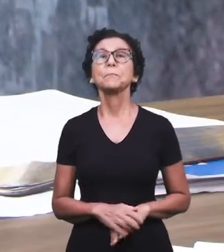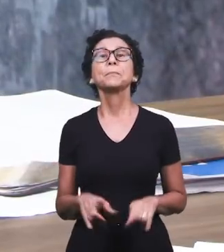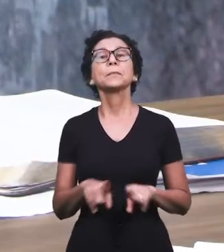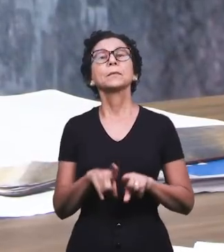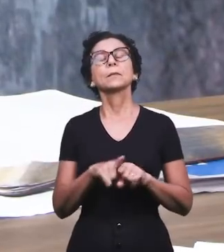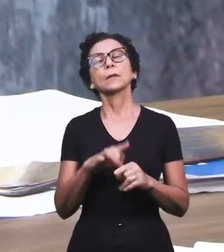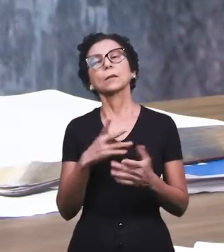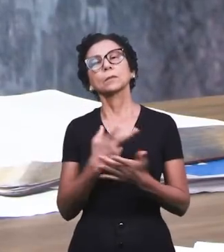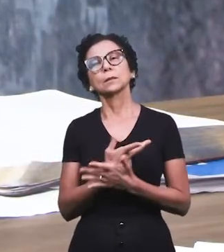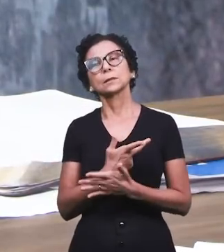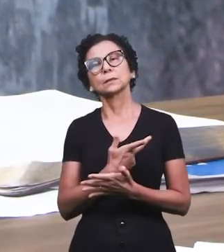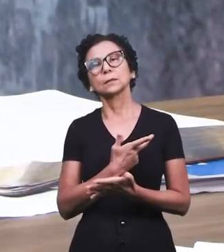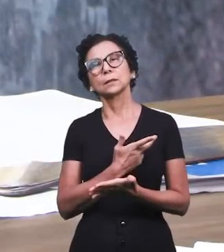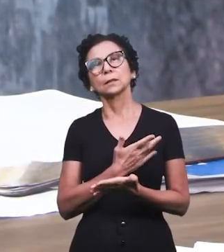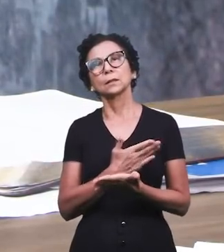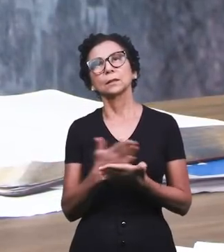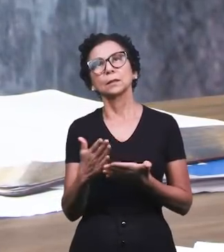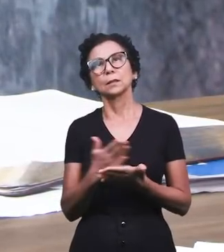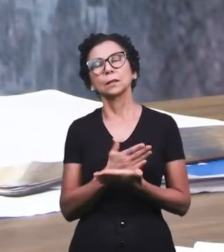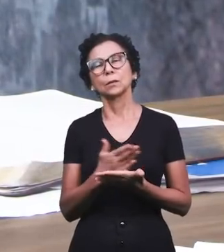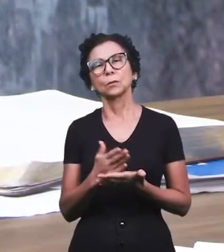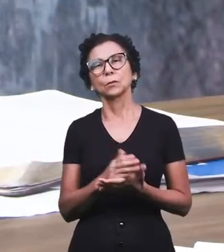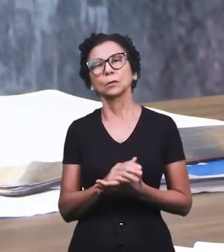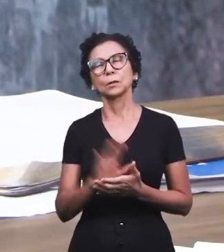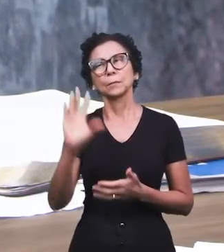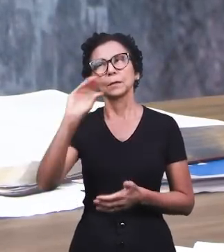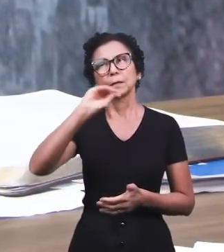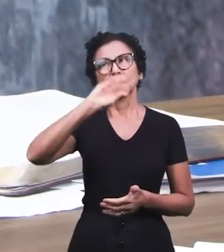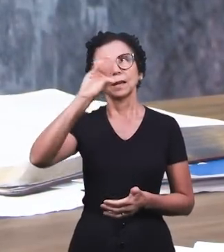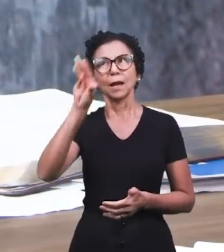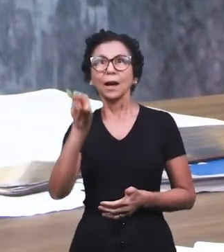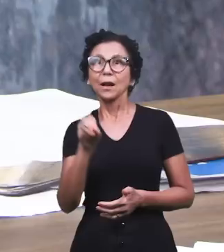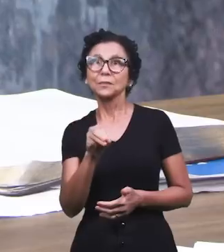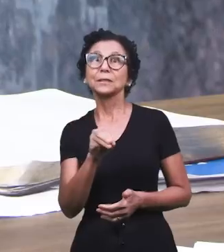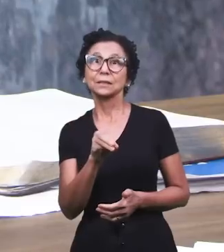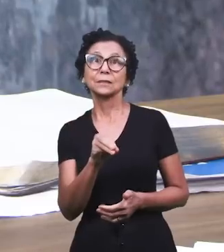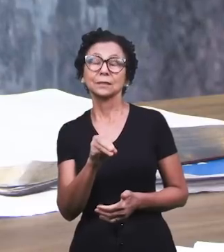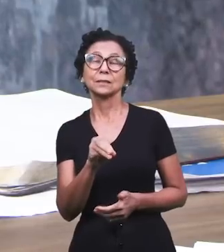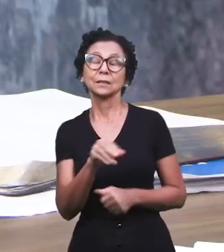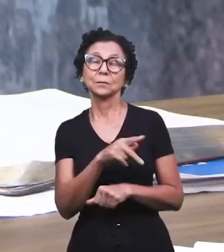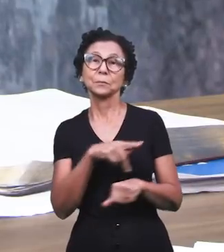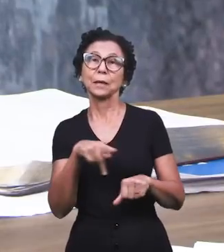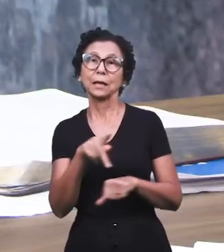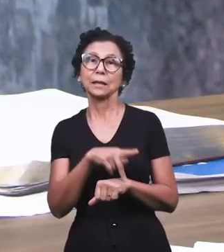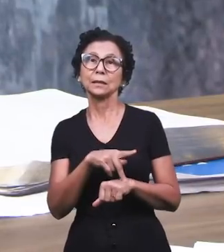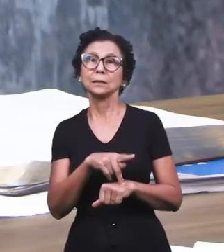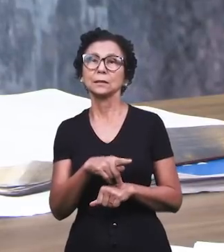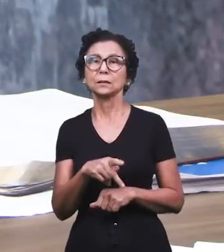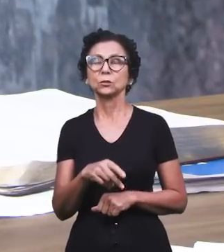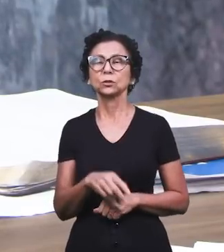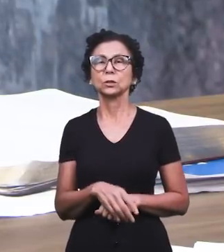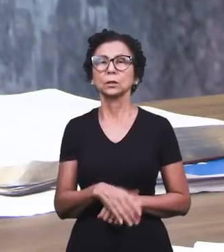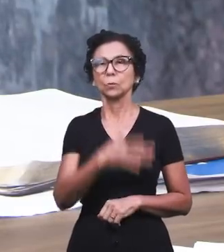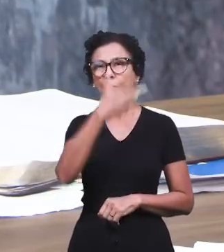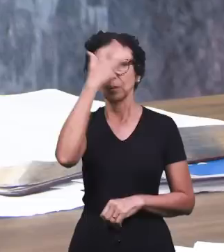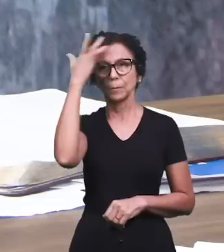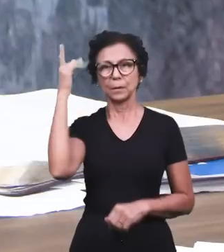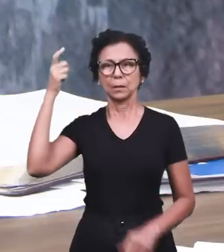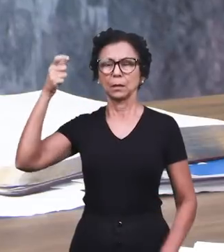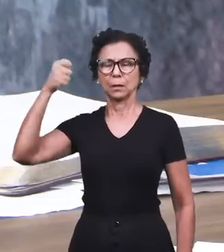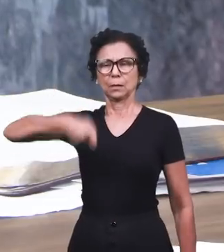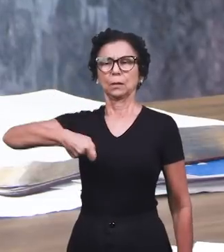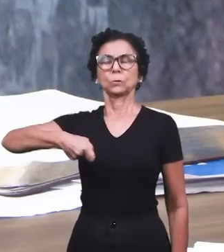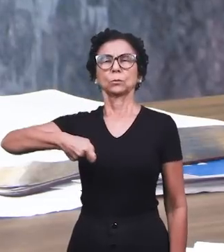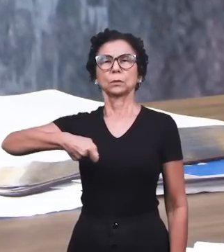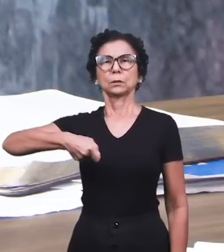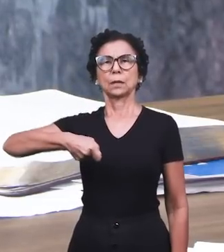isso também aconteceu em alguns casos de colonialismo europeu na África, né, em que eles mantinham ali uma autoridade local, mas que não tinha